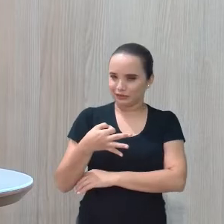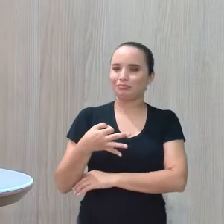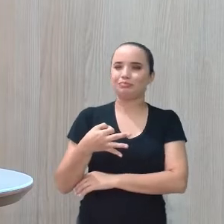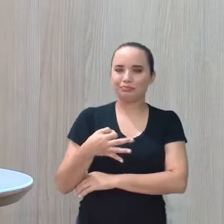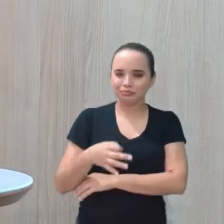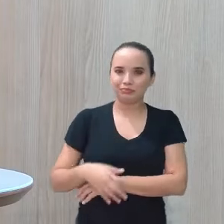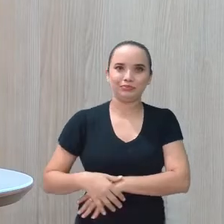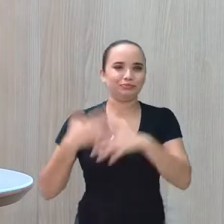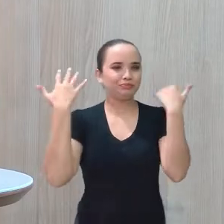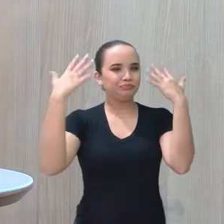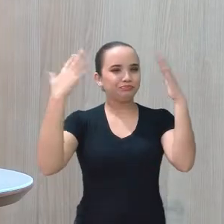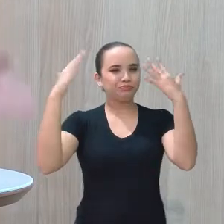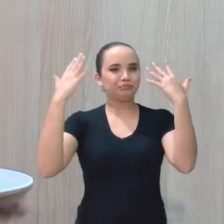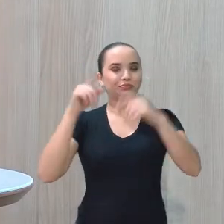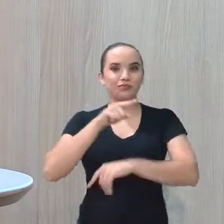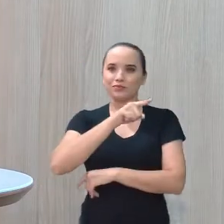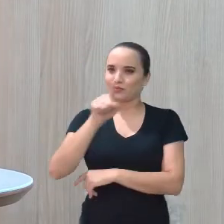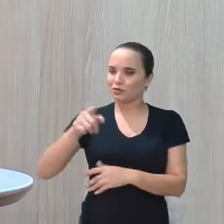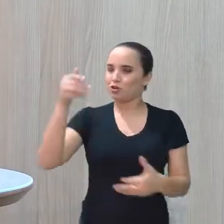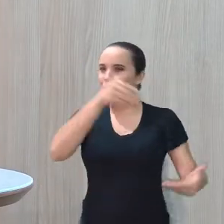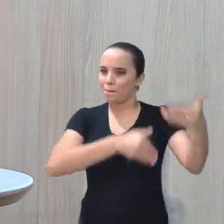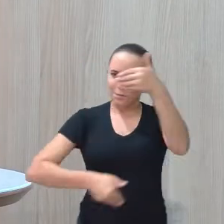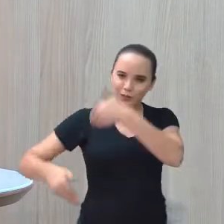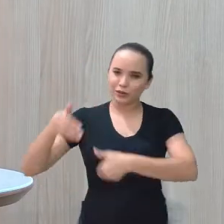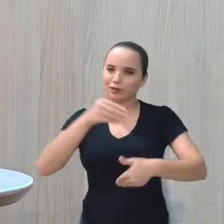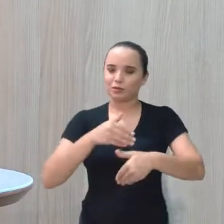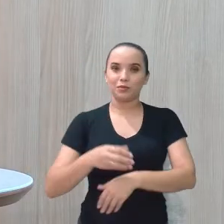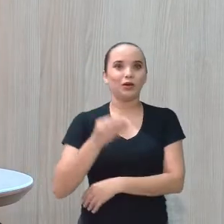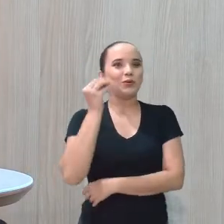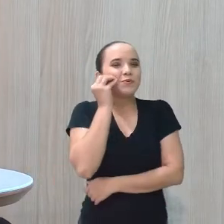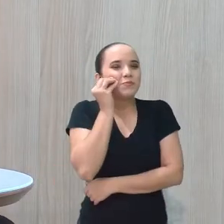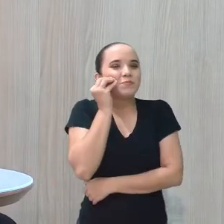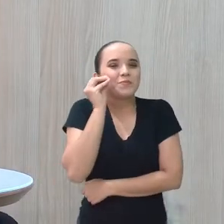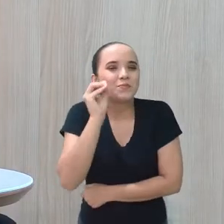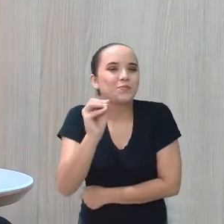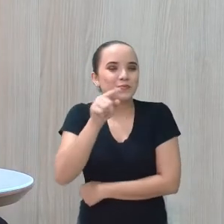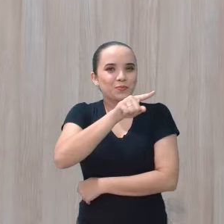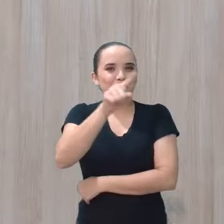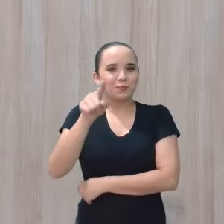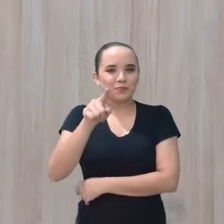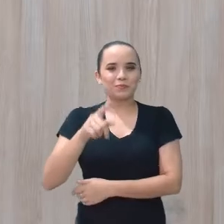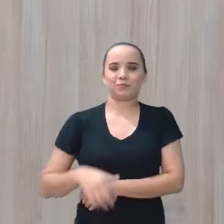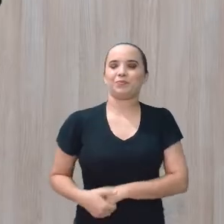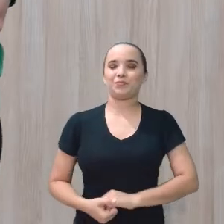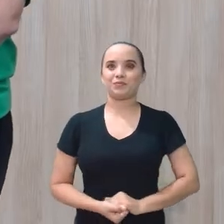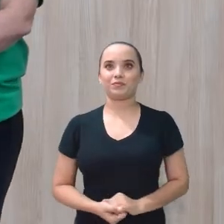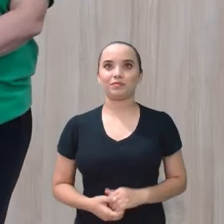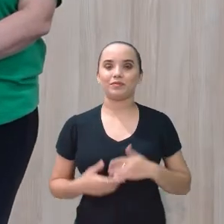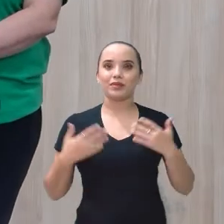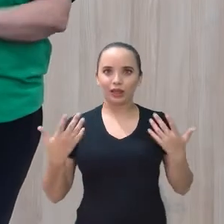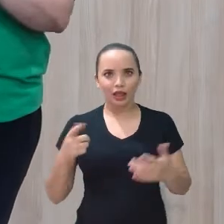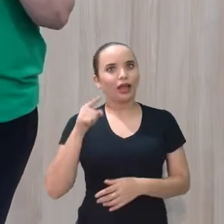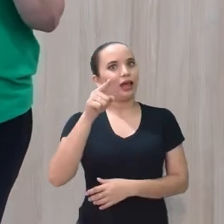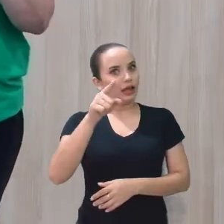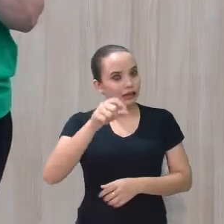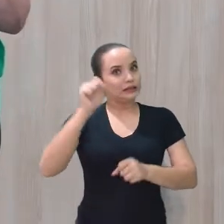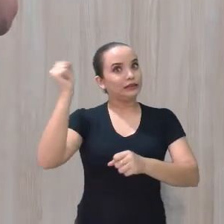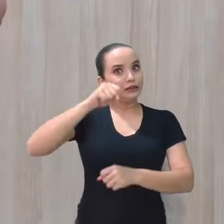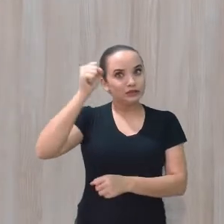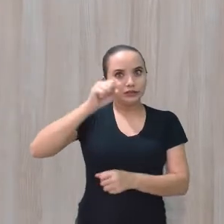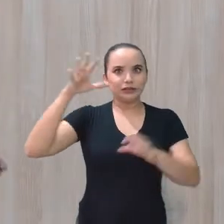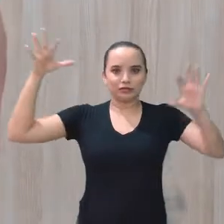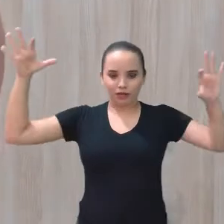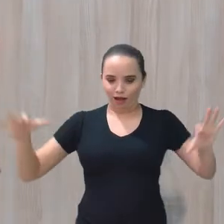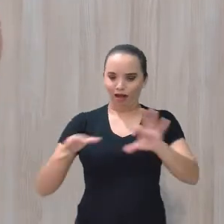Diogo. Diogo, está participando meu demais. Lindo. Beijão para você, Diogo. Isso aí, ligadinho